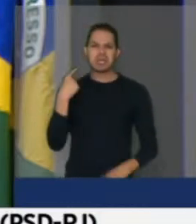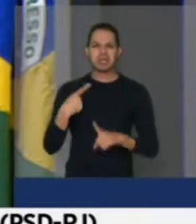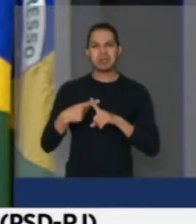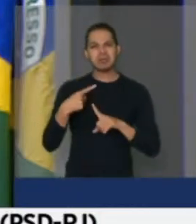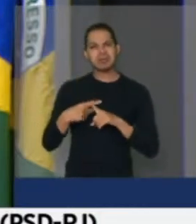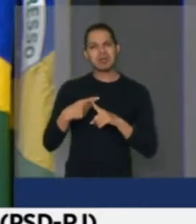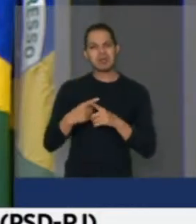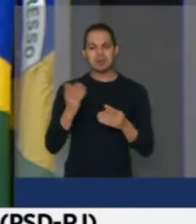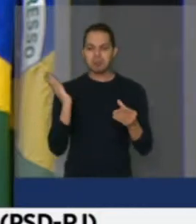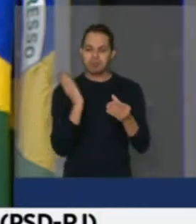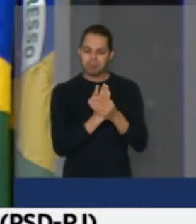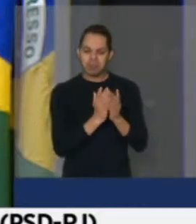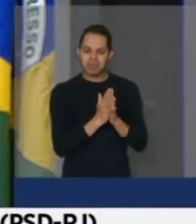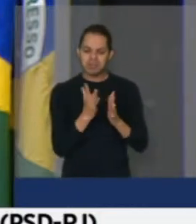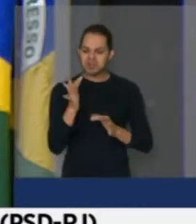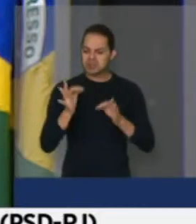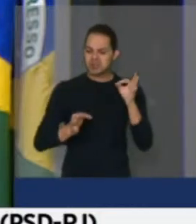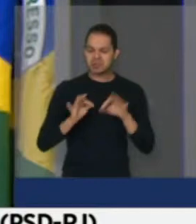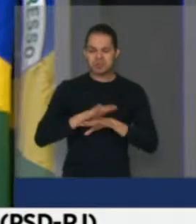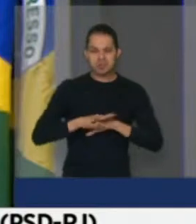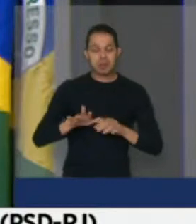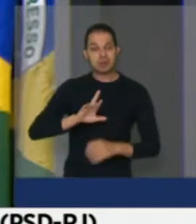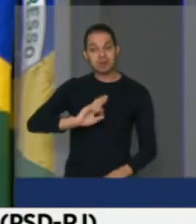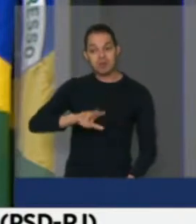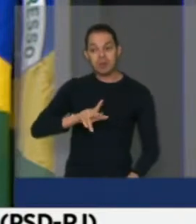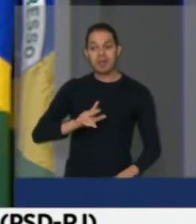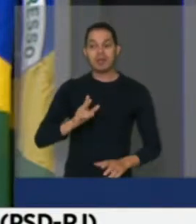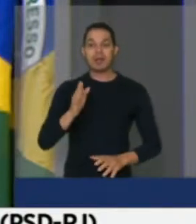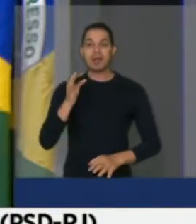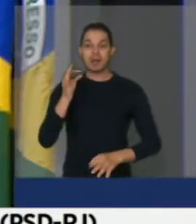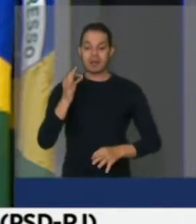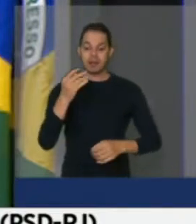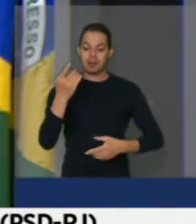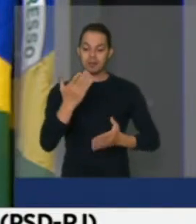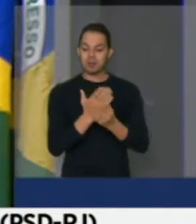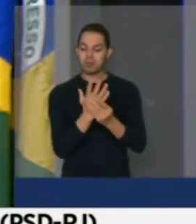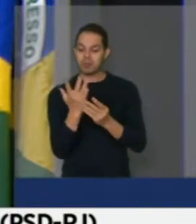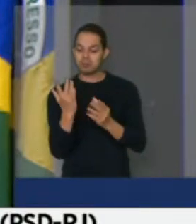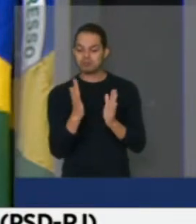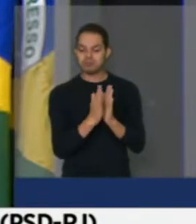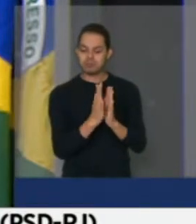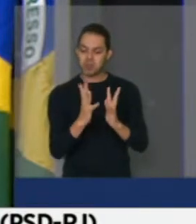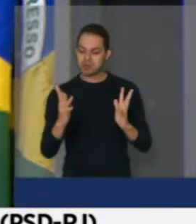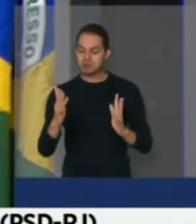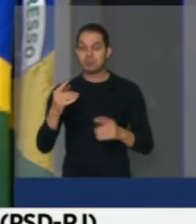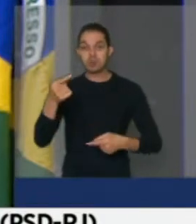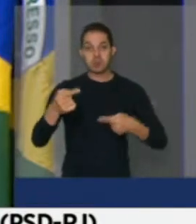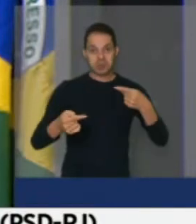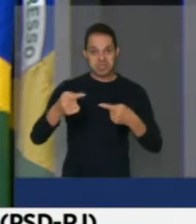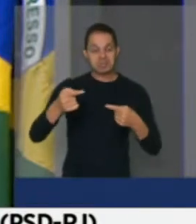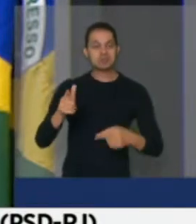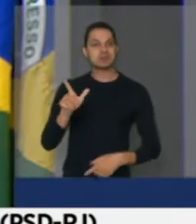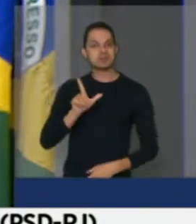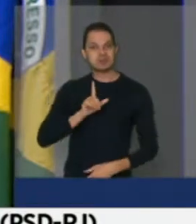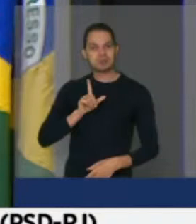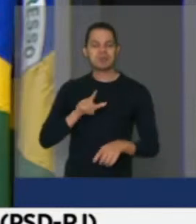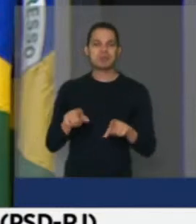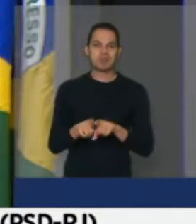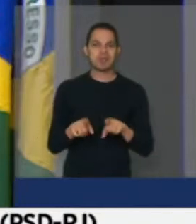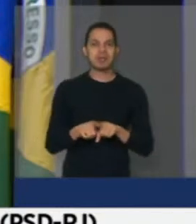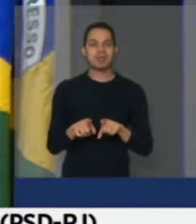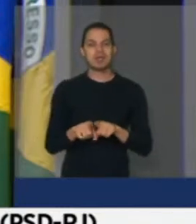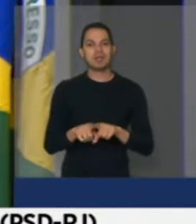um processo jurídico, mas também de um processo político. Mas isso não quer dizer que se